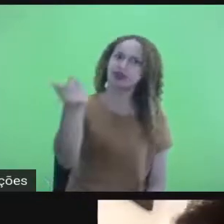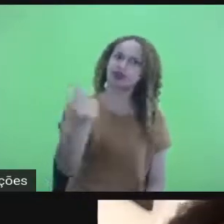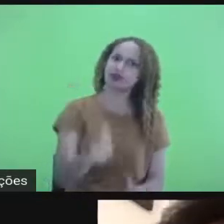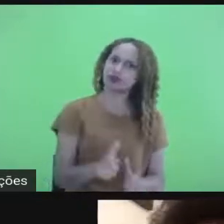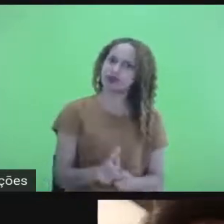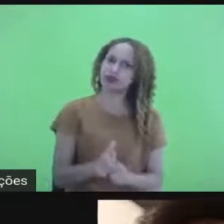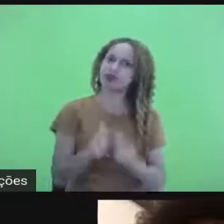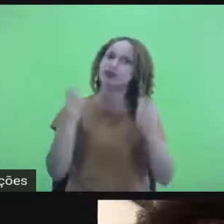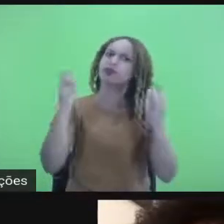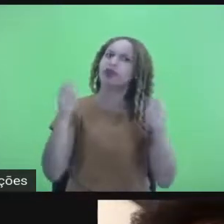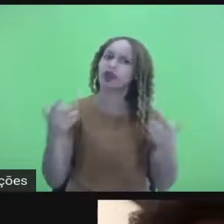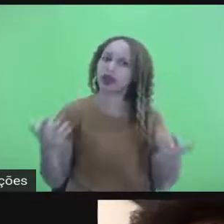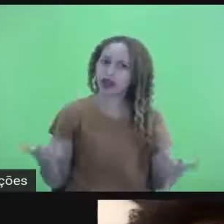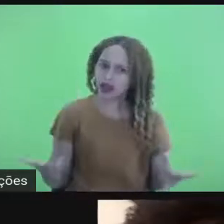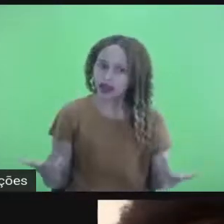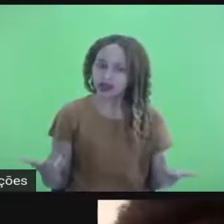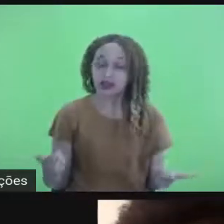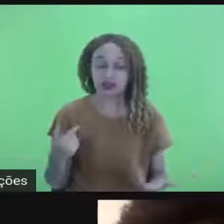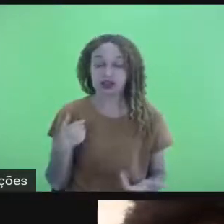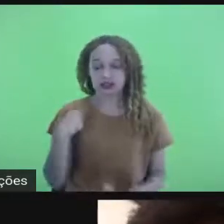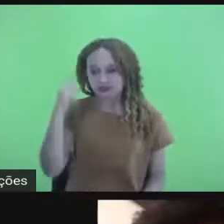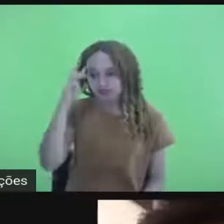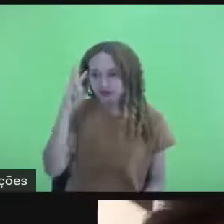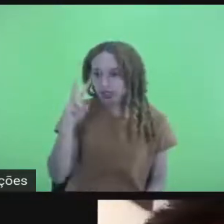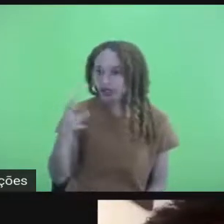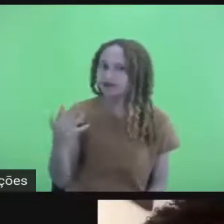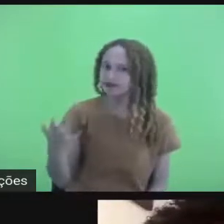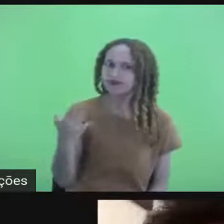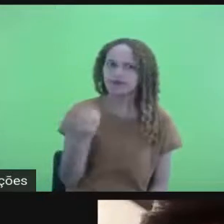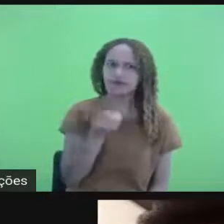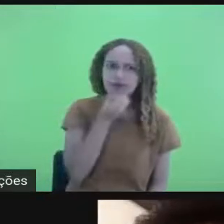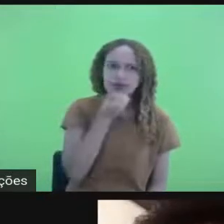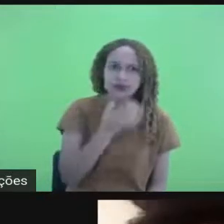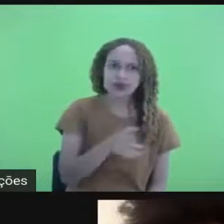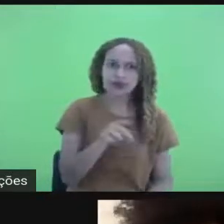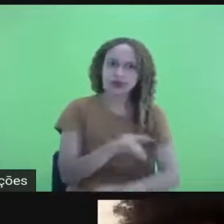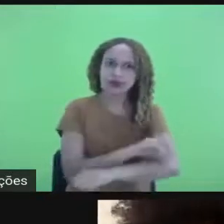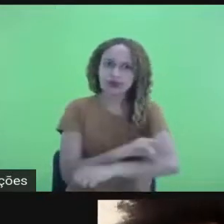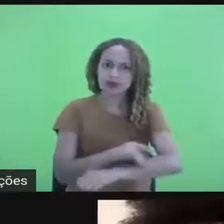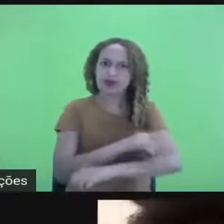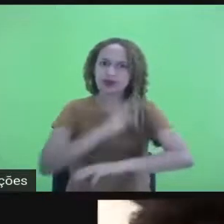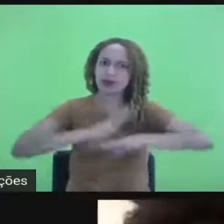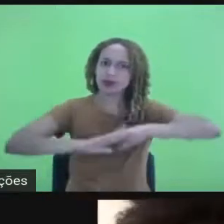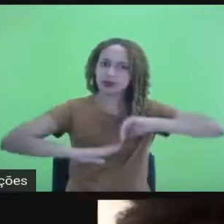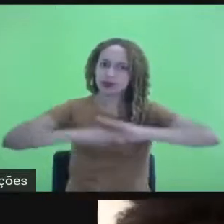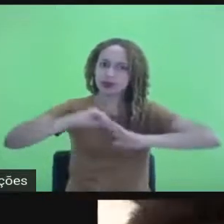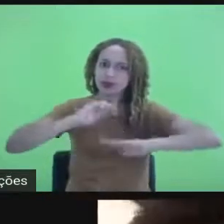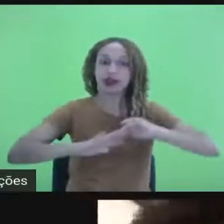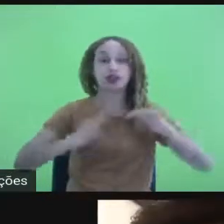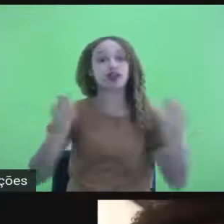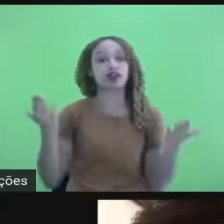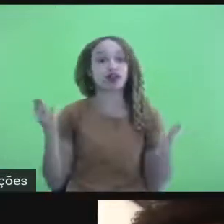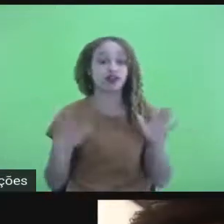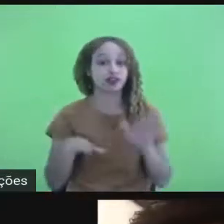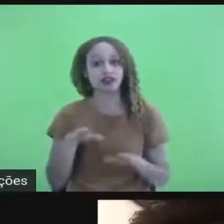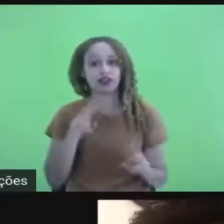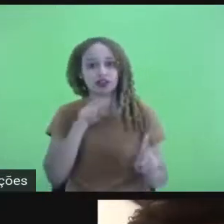cheio de eu considero, grandes estrelas, porque apesar de não terem a visibilidade midiática,